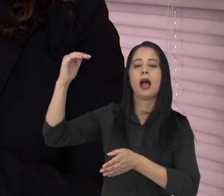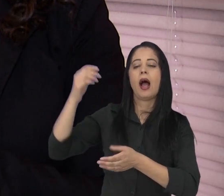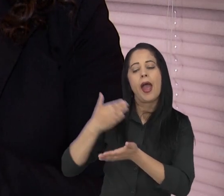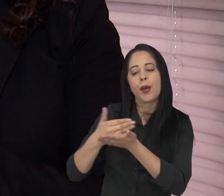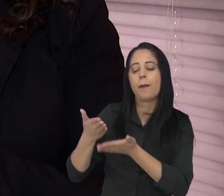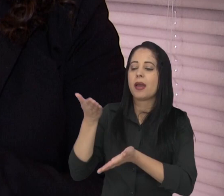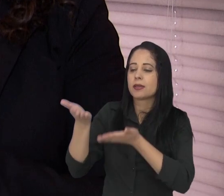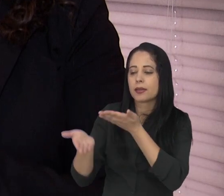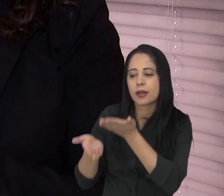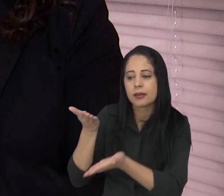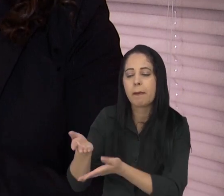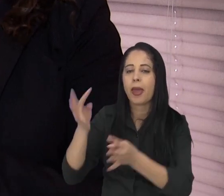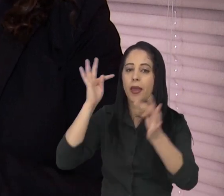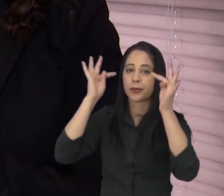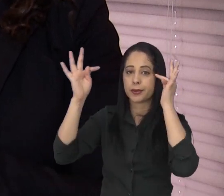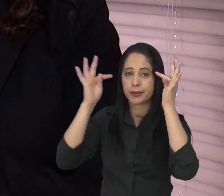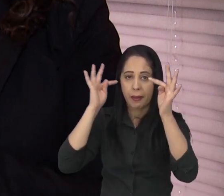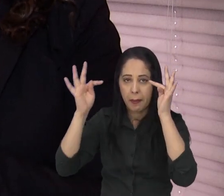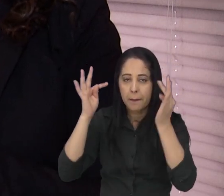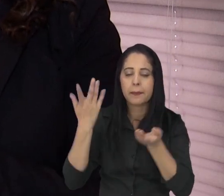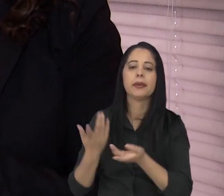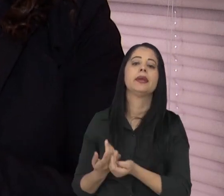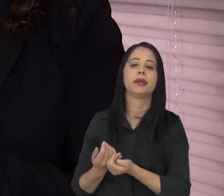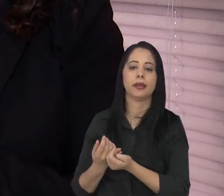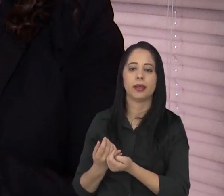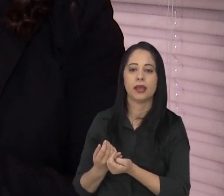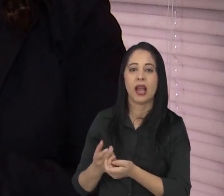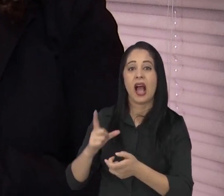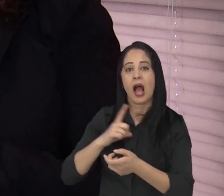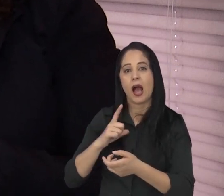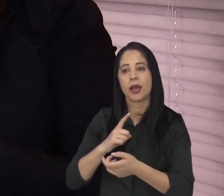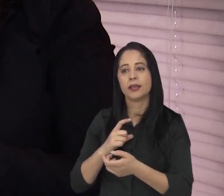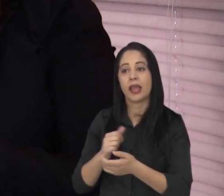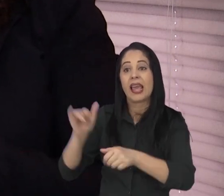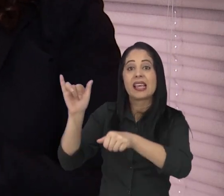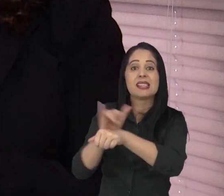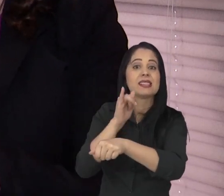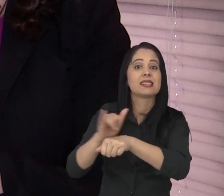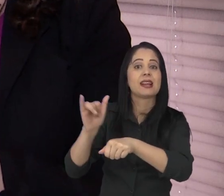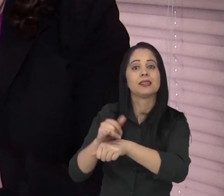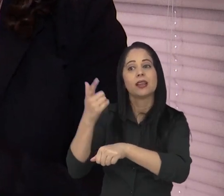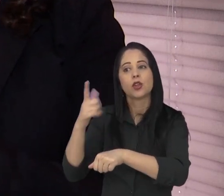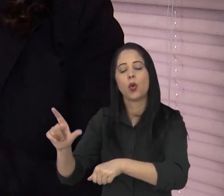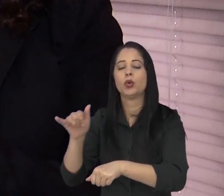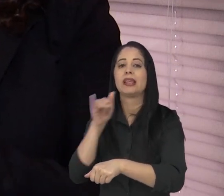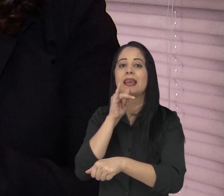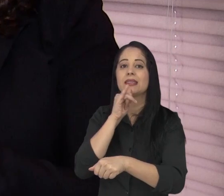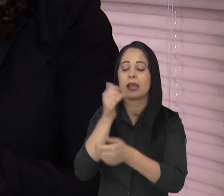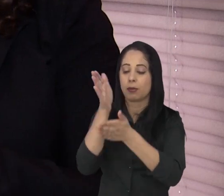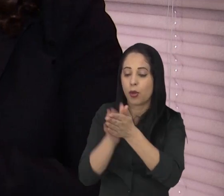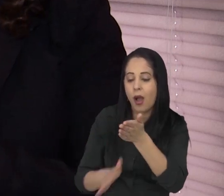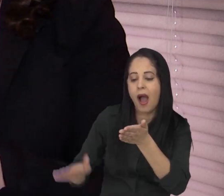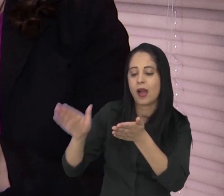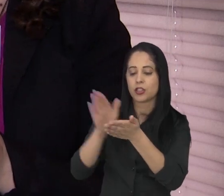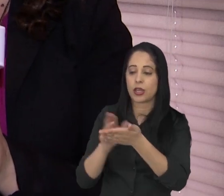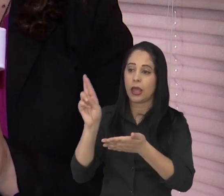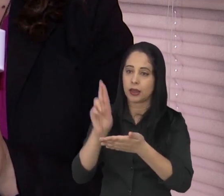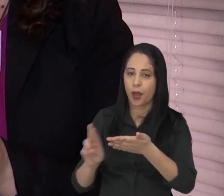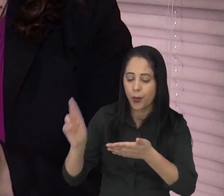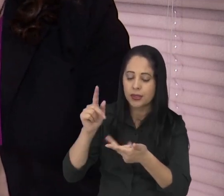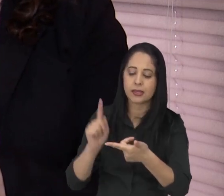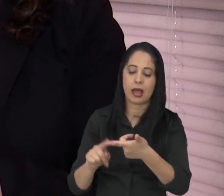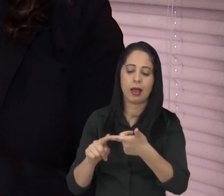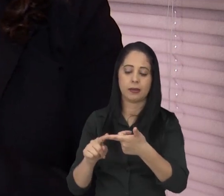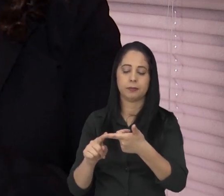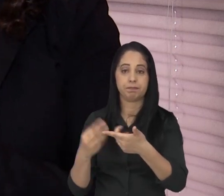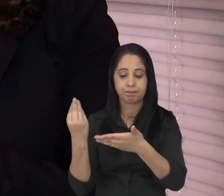assim, conforme com as terapias, com os tratamentos, essas alternativas. E aí o uso de agenda, o uso de,